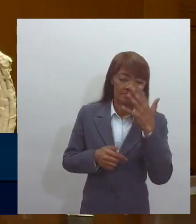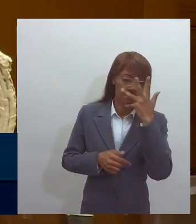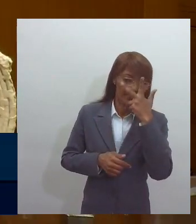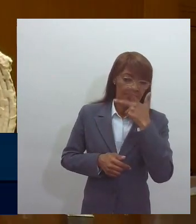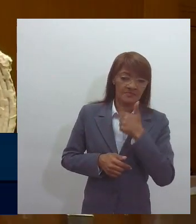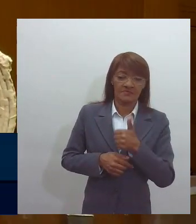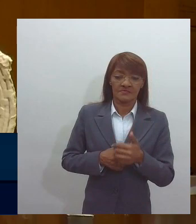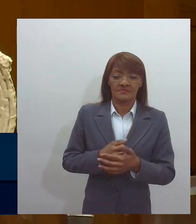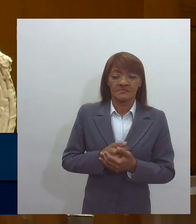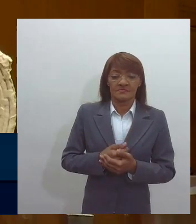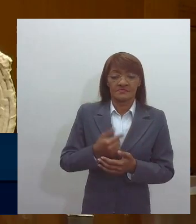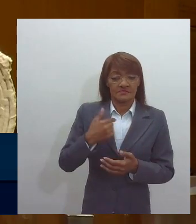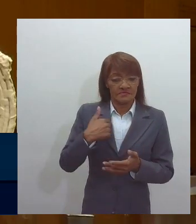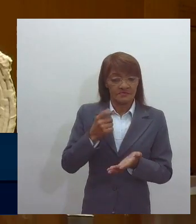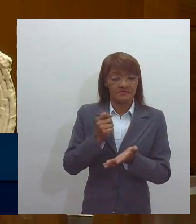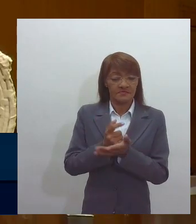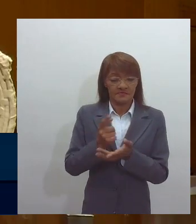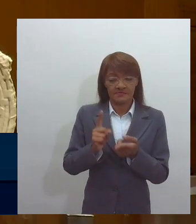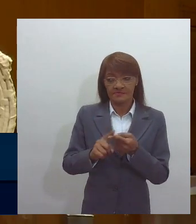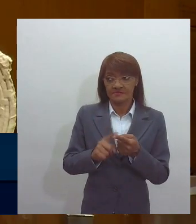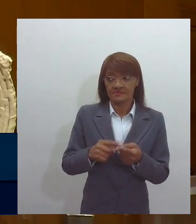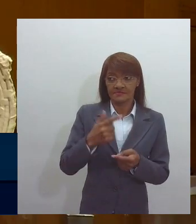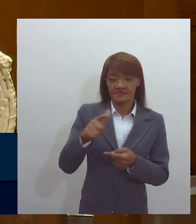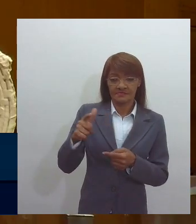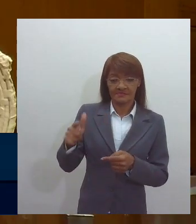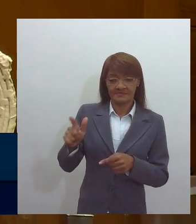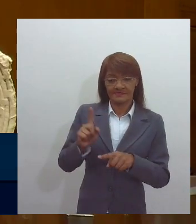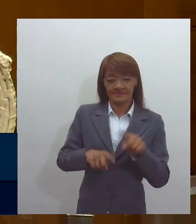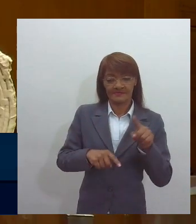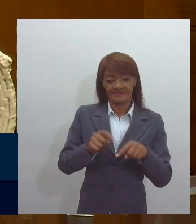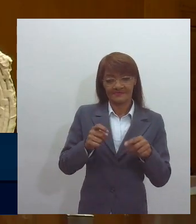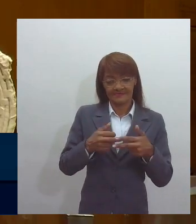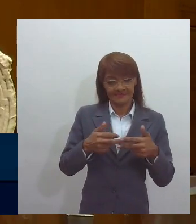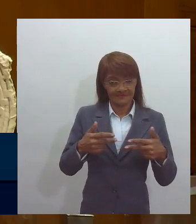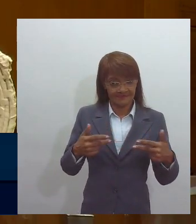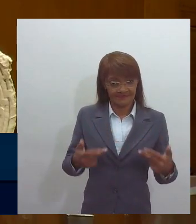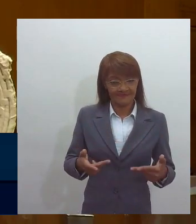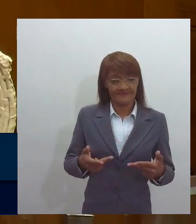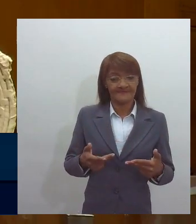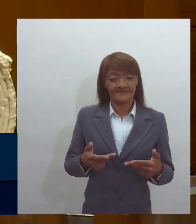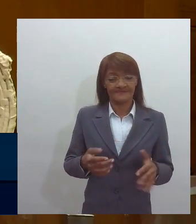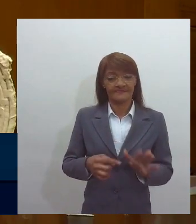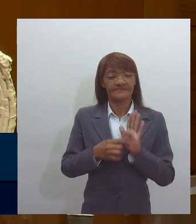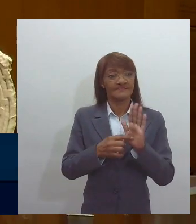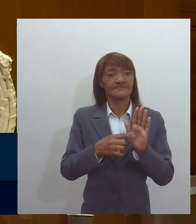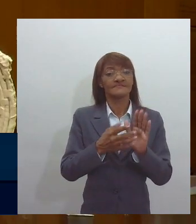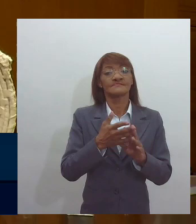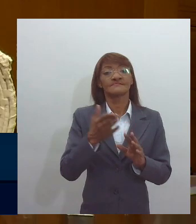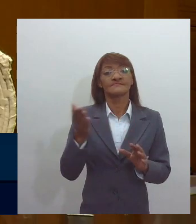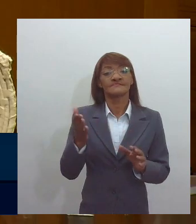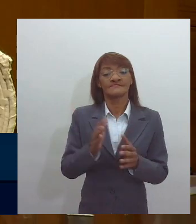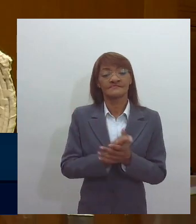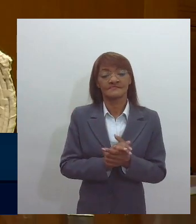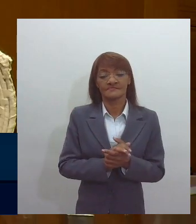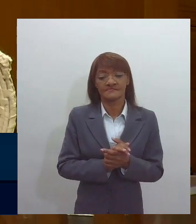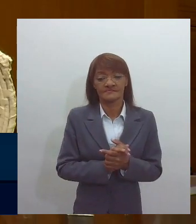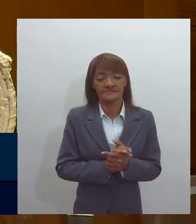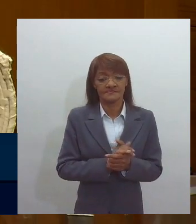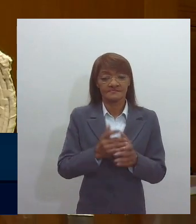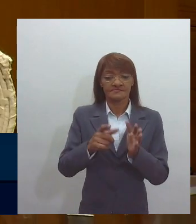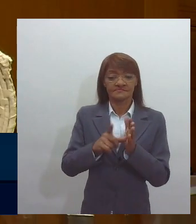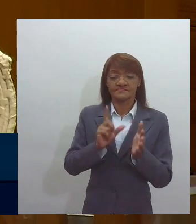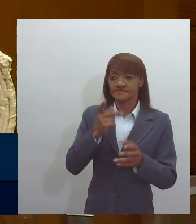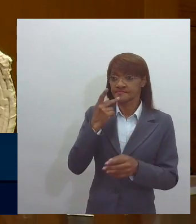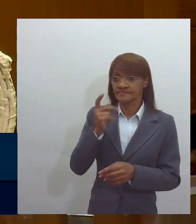outros materiais que a gente vai apresentar. Mas antes de fazer minha fala, eu vou apresentar um